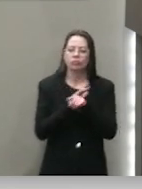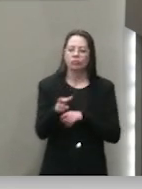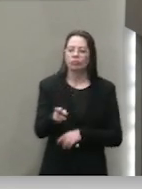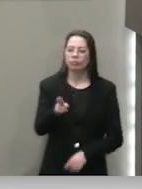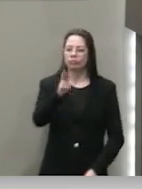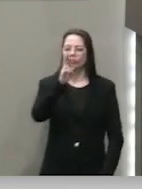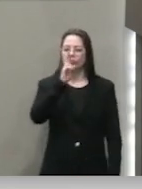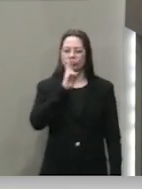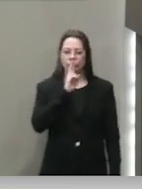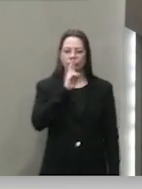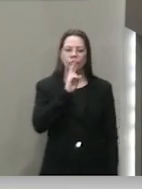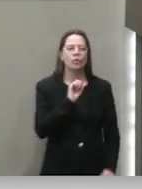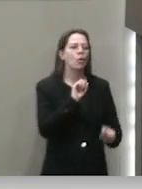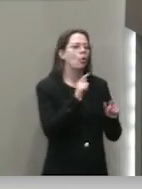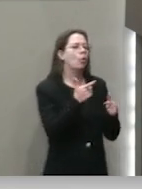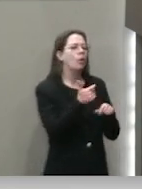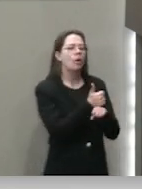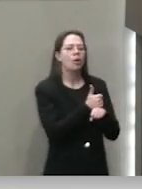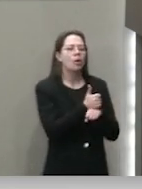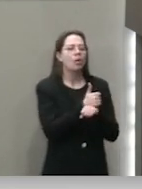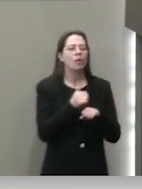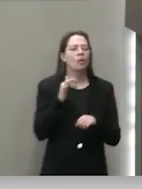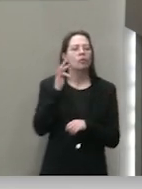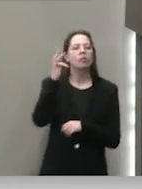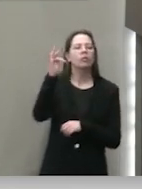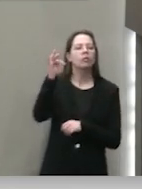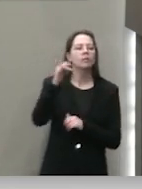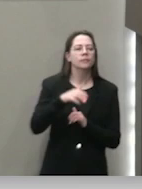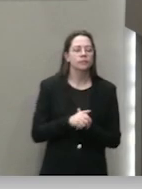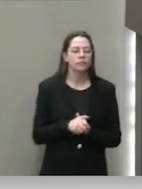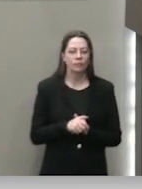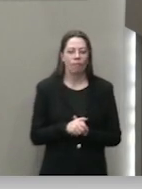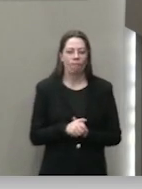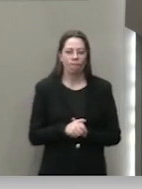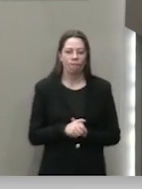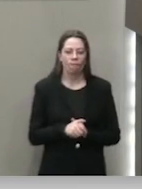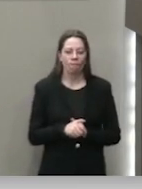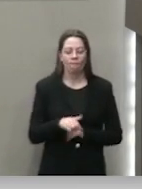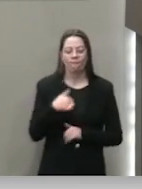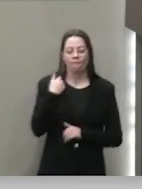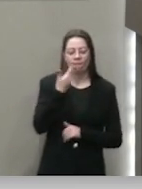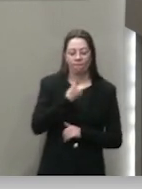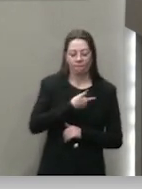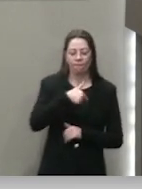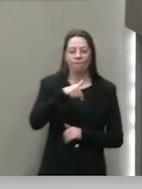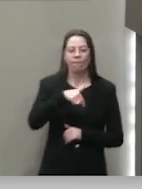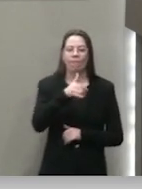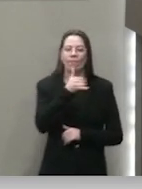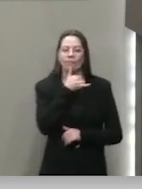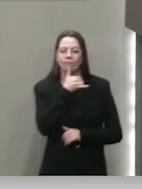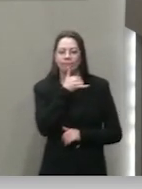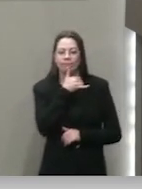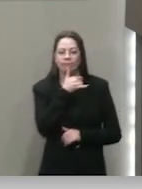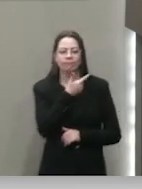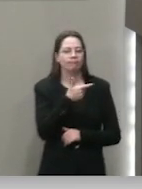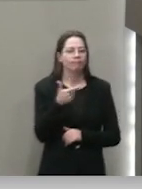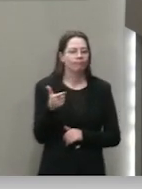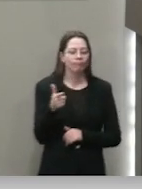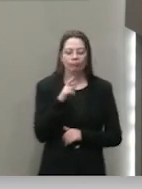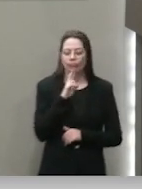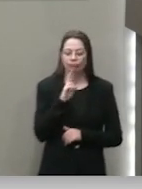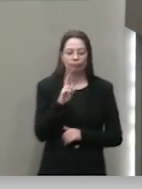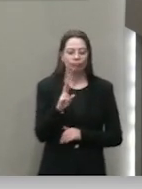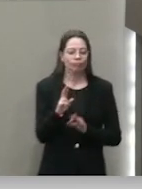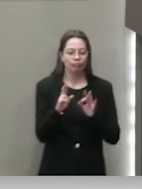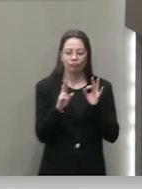respondeu, qual a profissão que você quer ser no futuro? Infelizmente, a gente não tem mais a